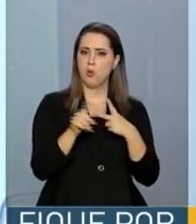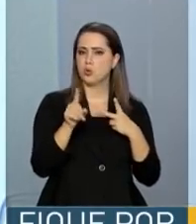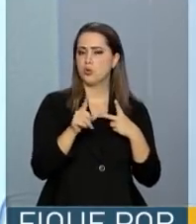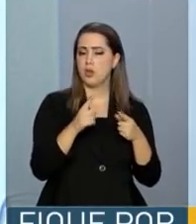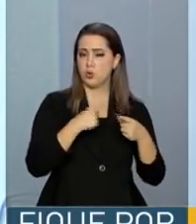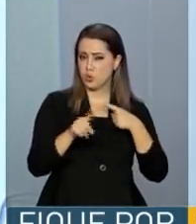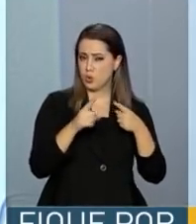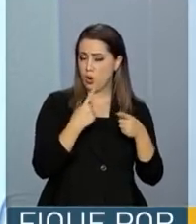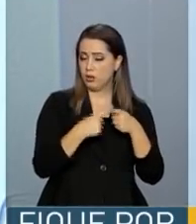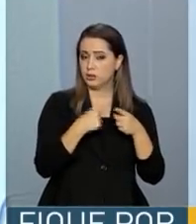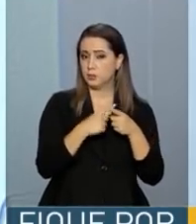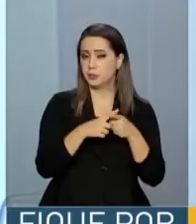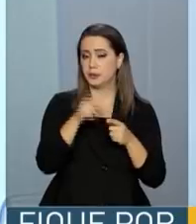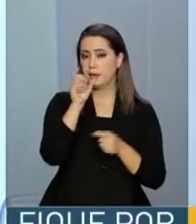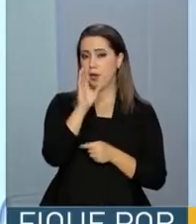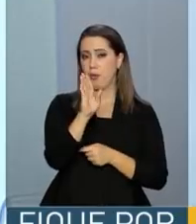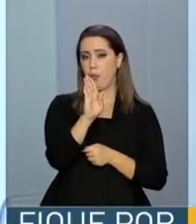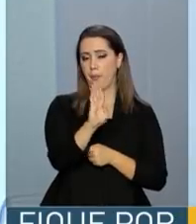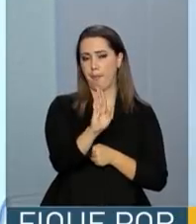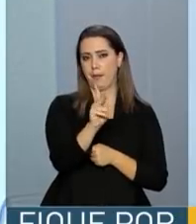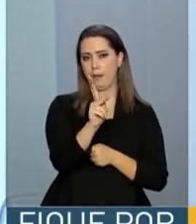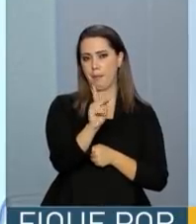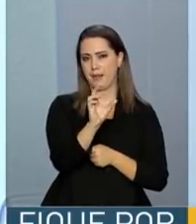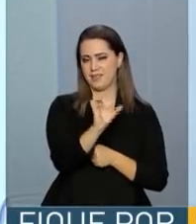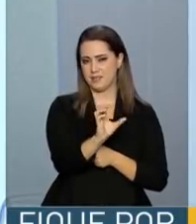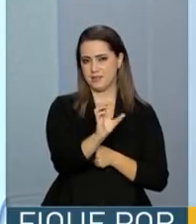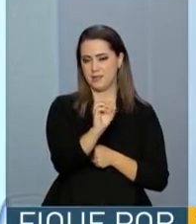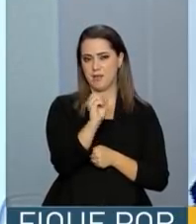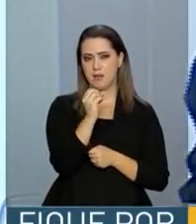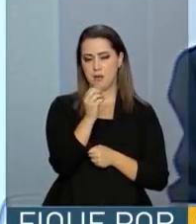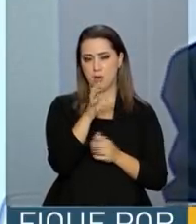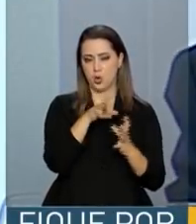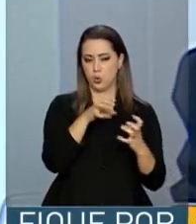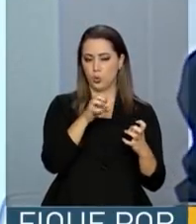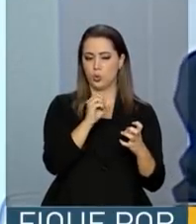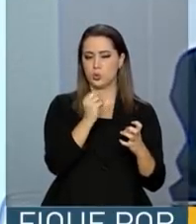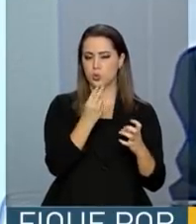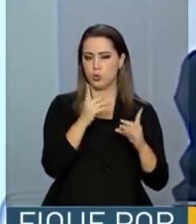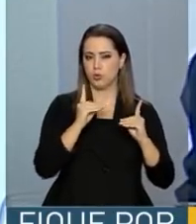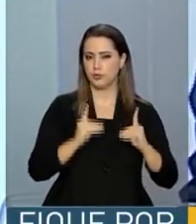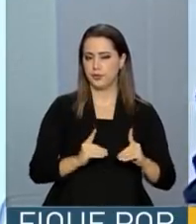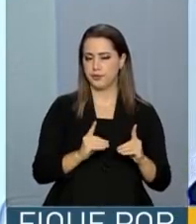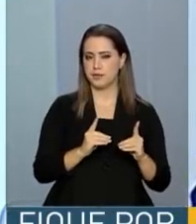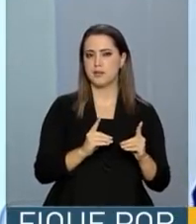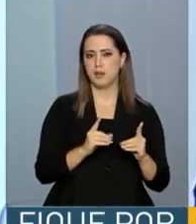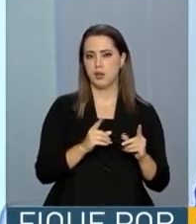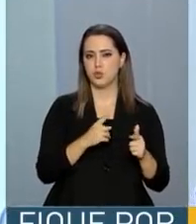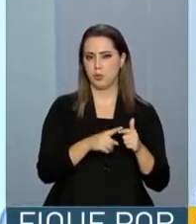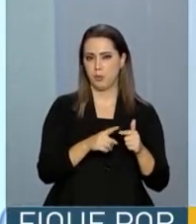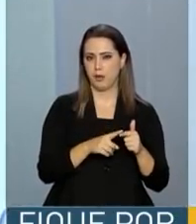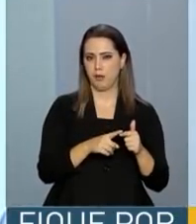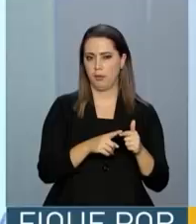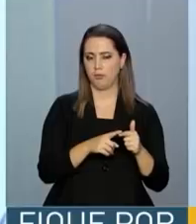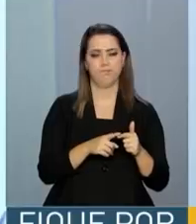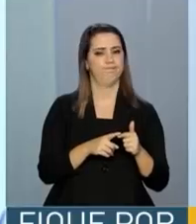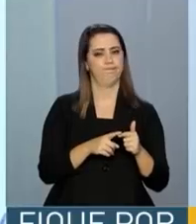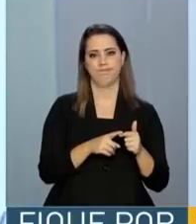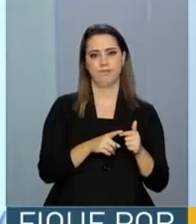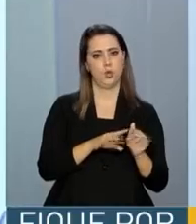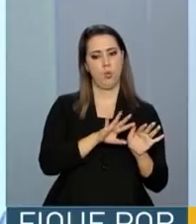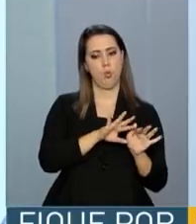idosos que chegam aos 65 anos ou os deficientes na verdade estão excluídos bom mas eu não